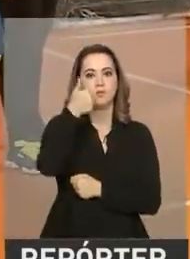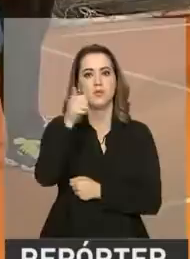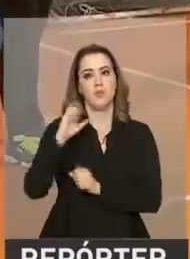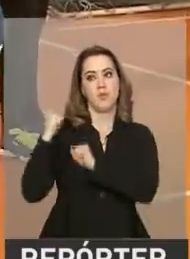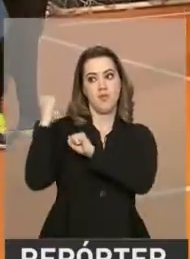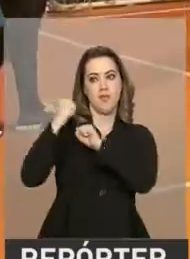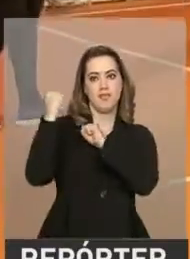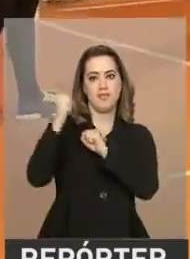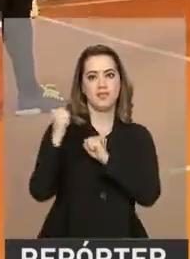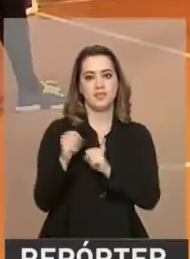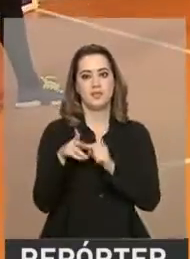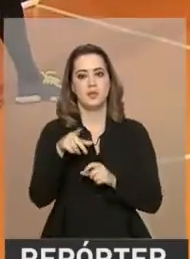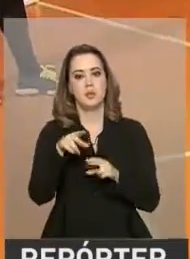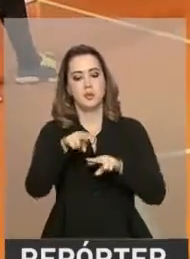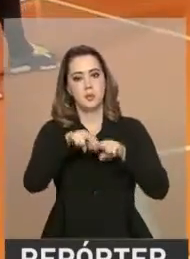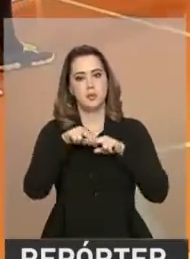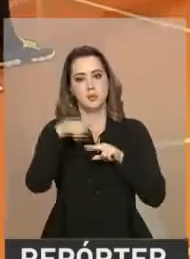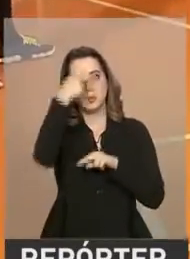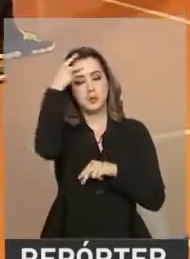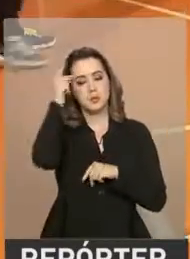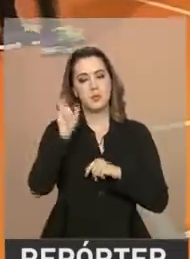atletas paralímpicos.